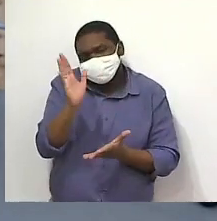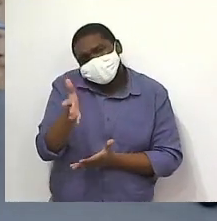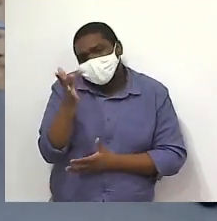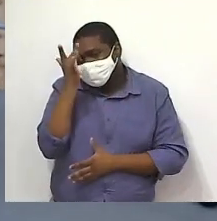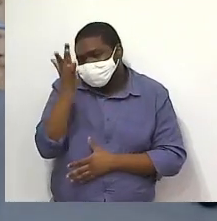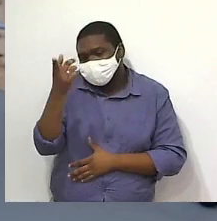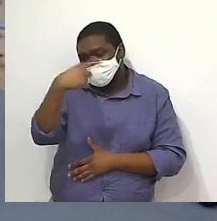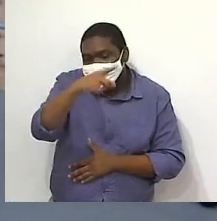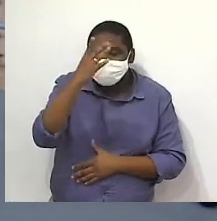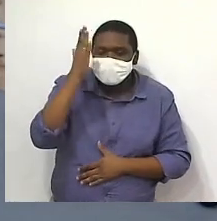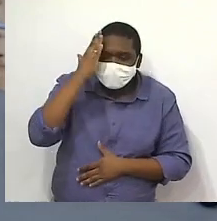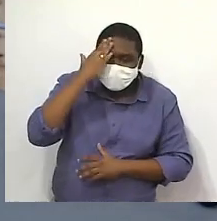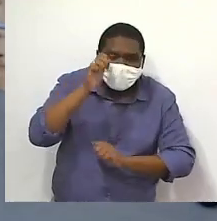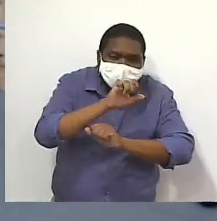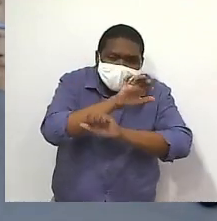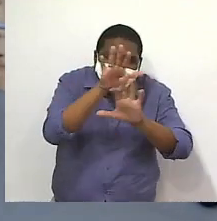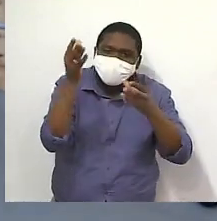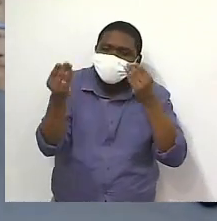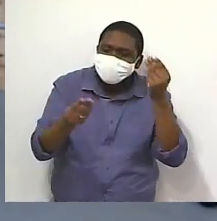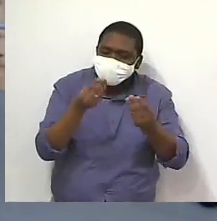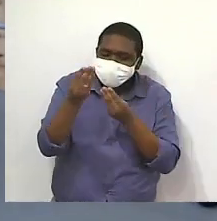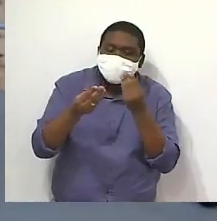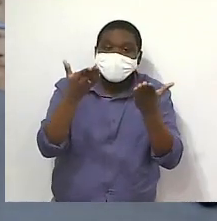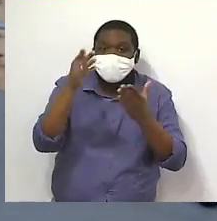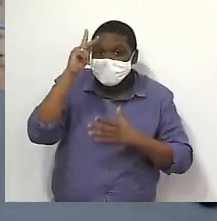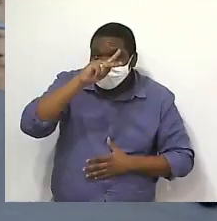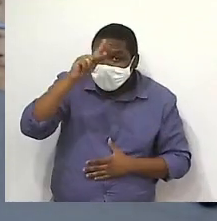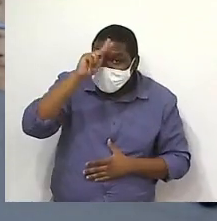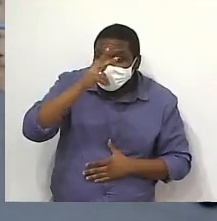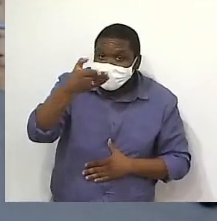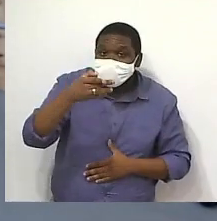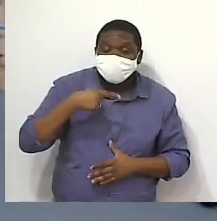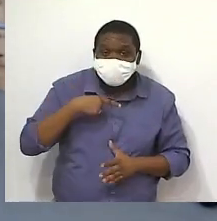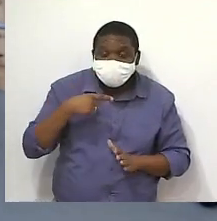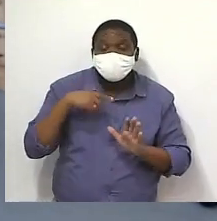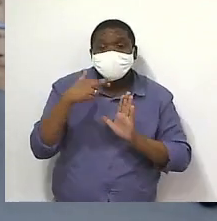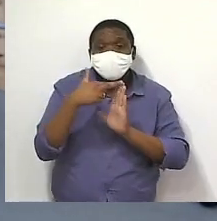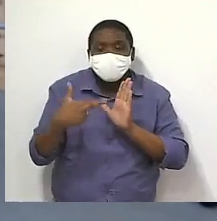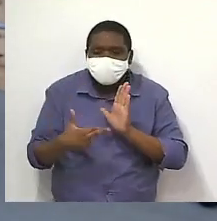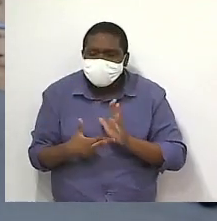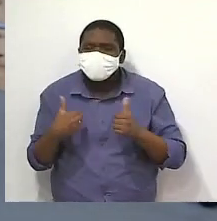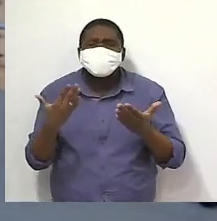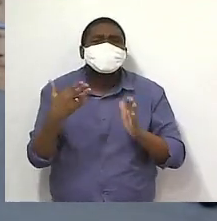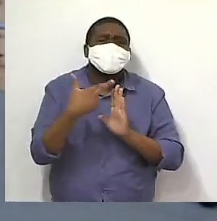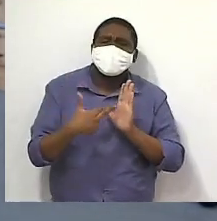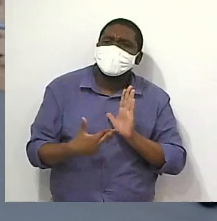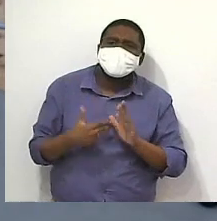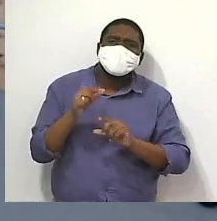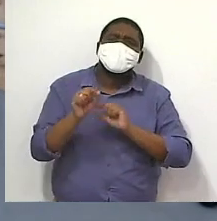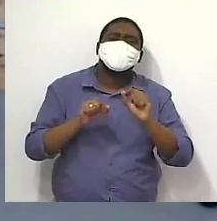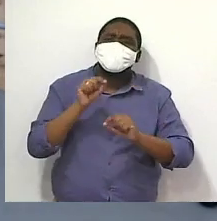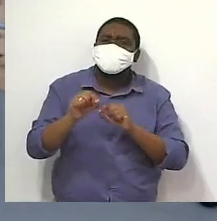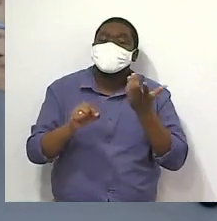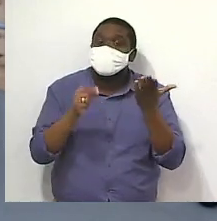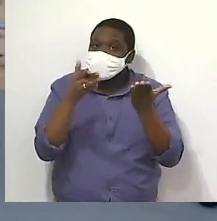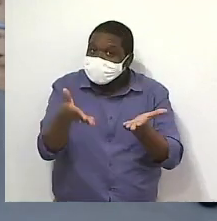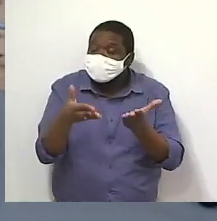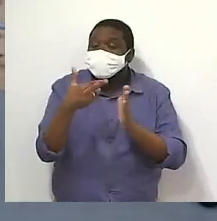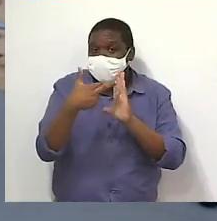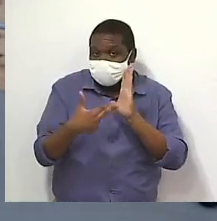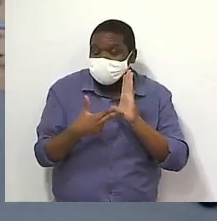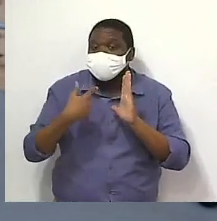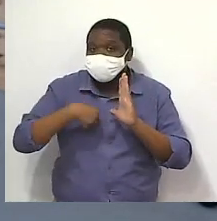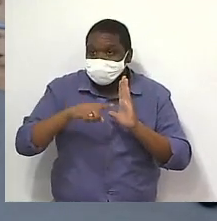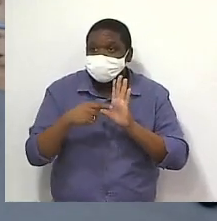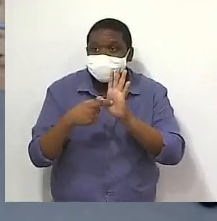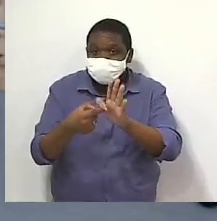que você tenha a noção básica que é. Então, lembre-se, tem uma regra. Qual é a regra, professor? A regra é essa que eu vou mostrar